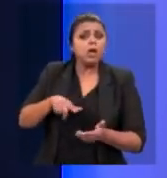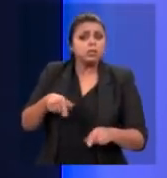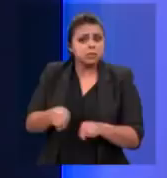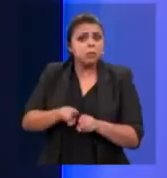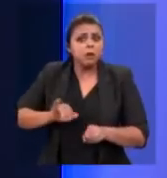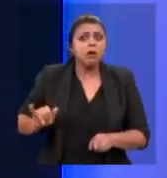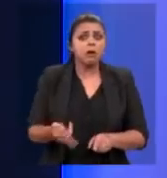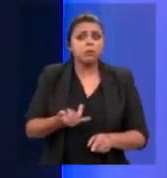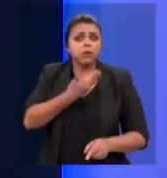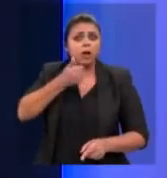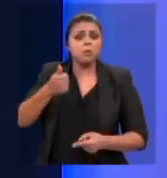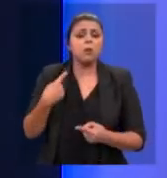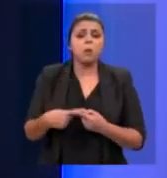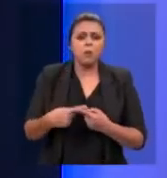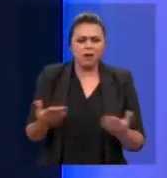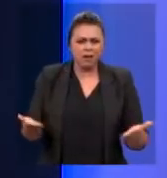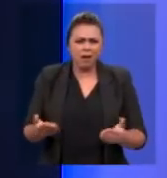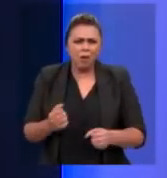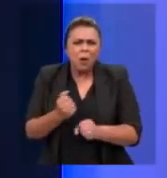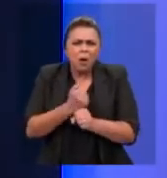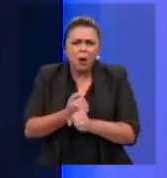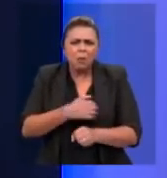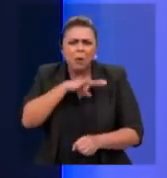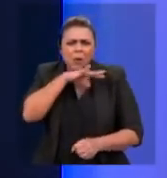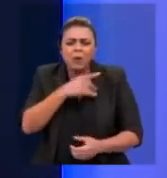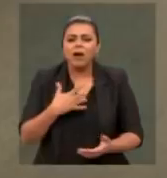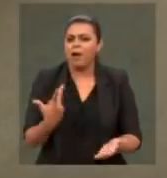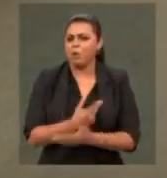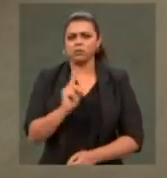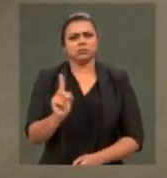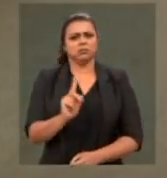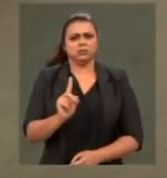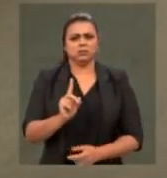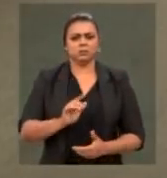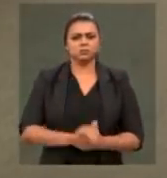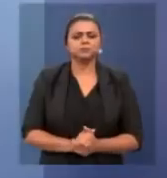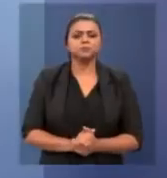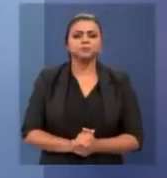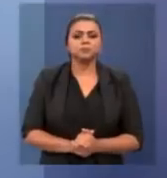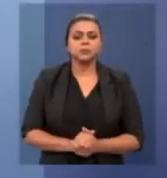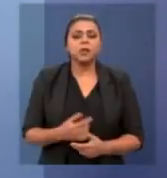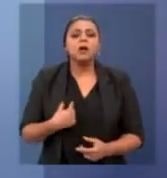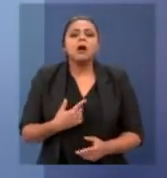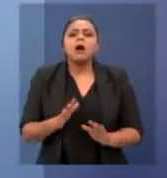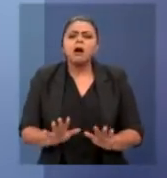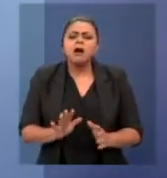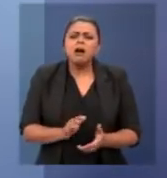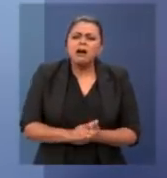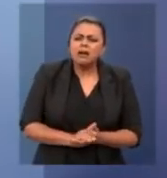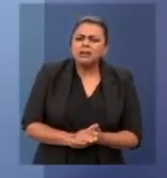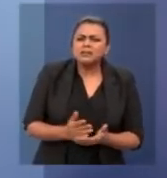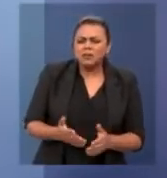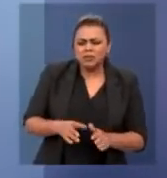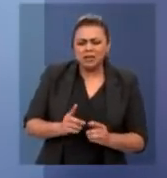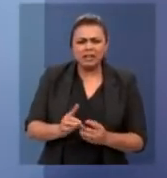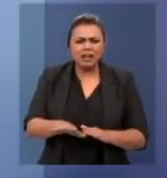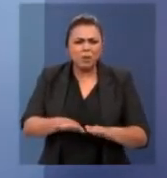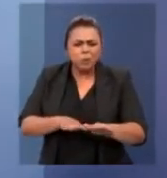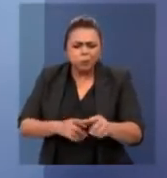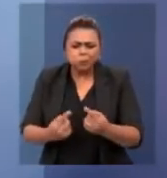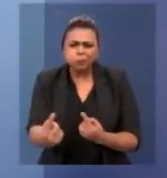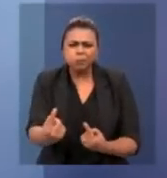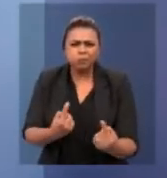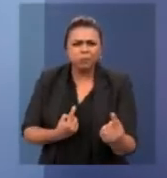para que situações como essa não aconteçam só as estradas que só as estradas que tivemos